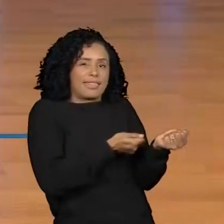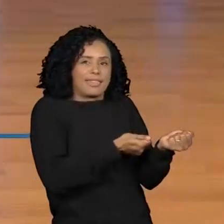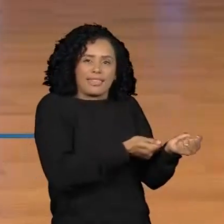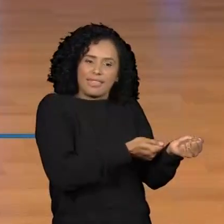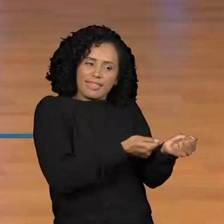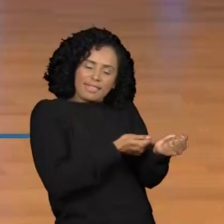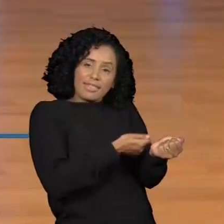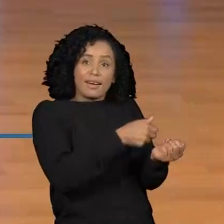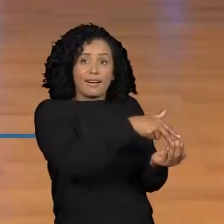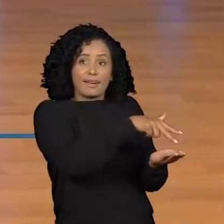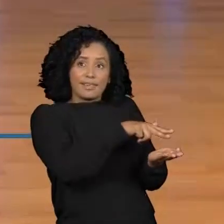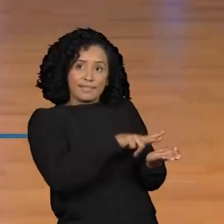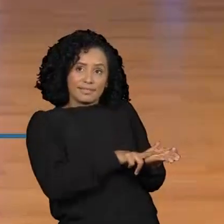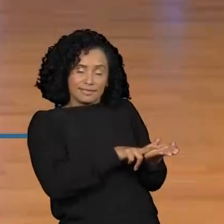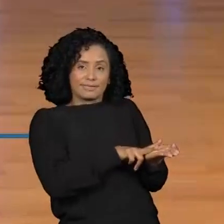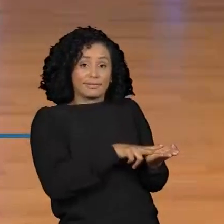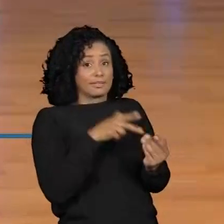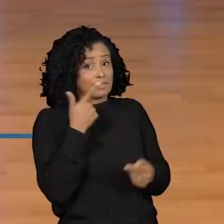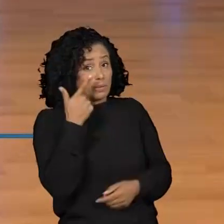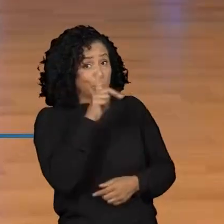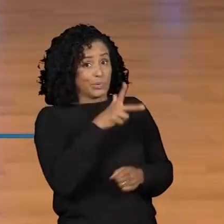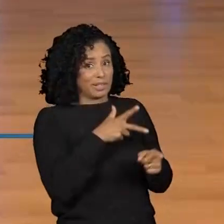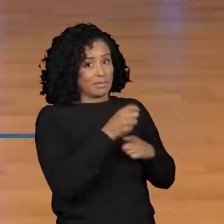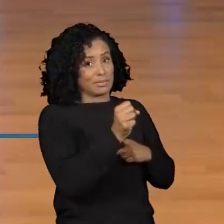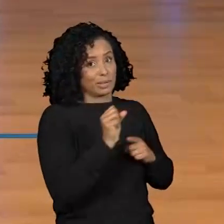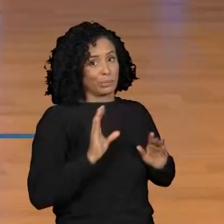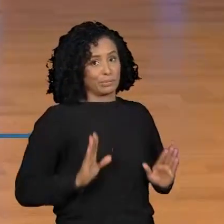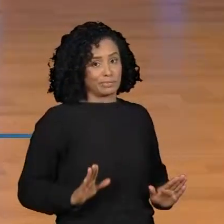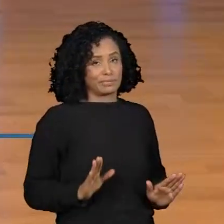Quer que eu deixe, professor, só um pouquinho? Não. Não precisa.